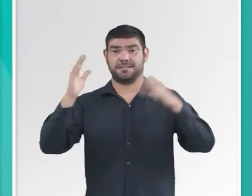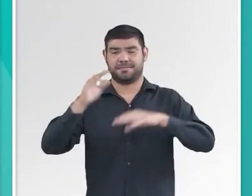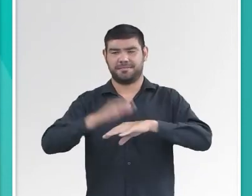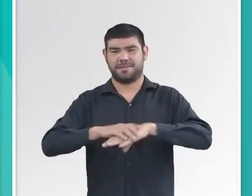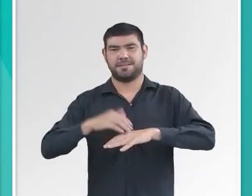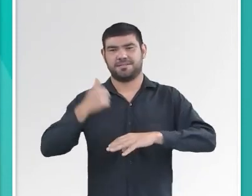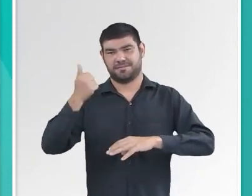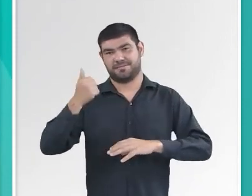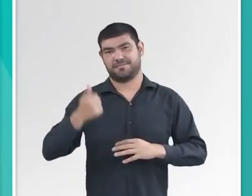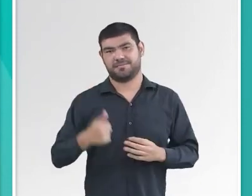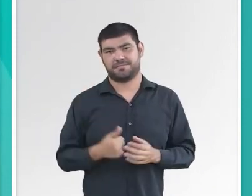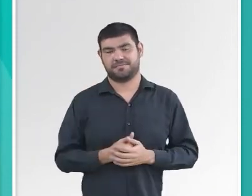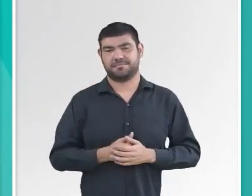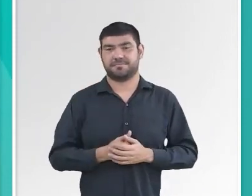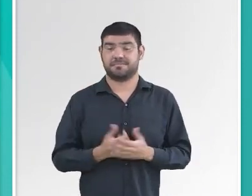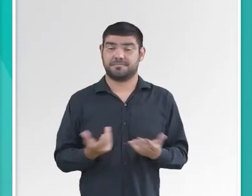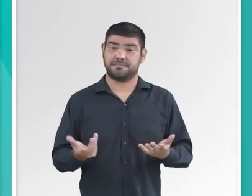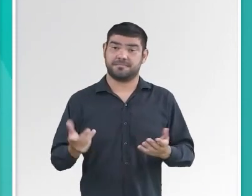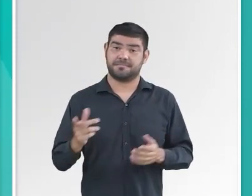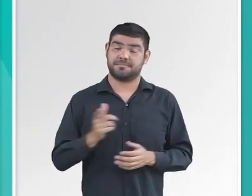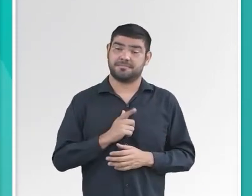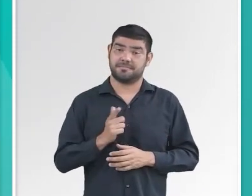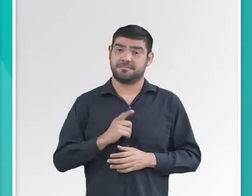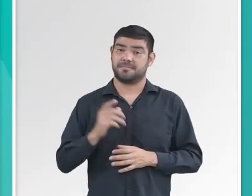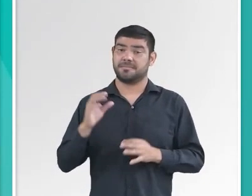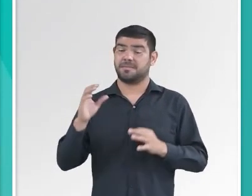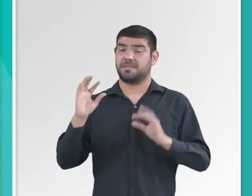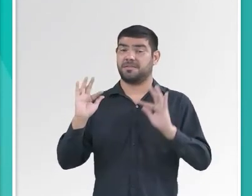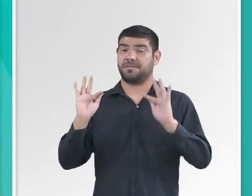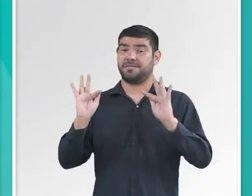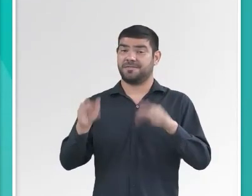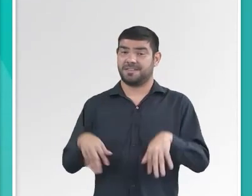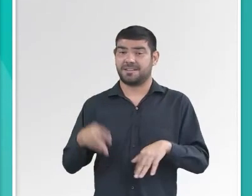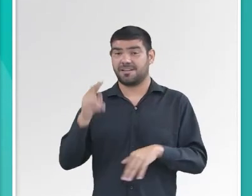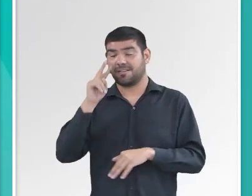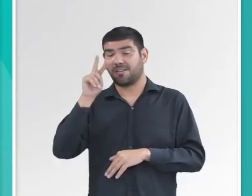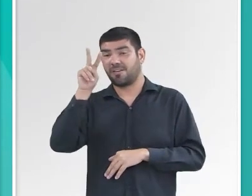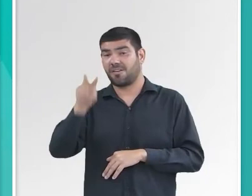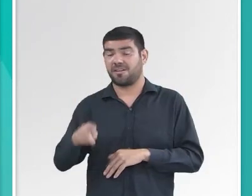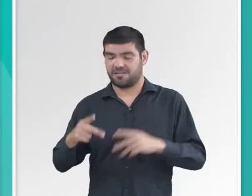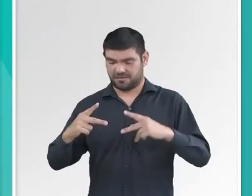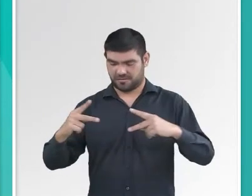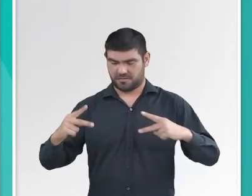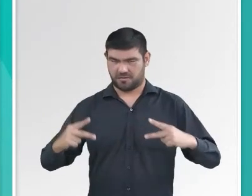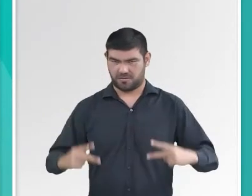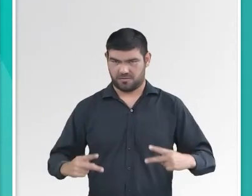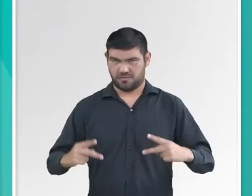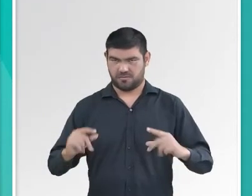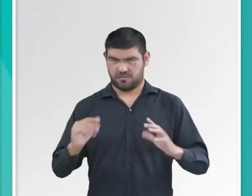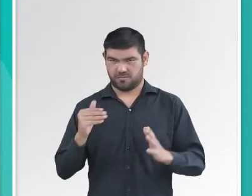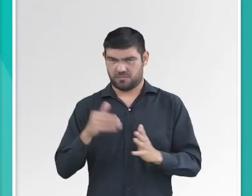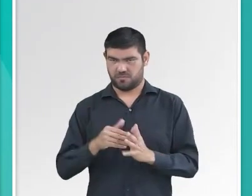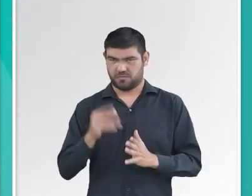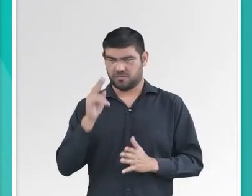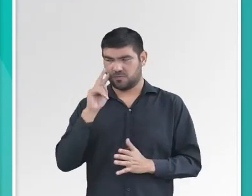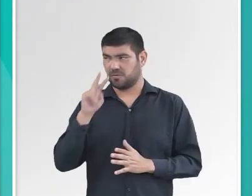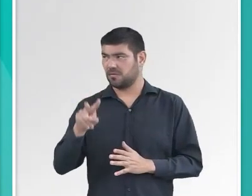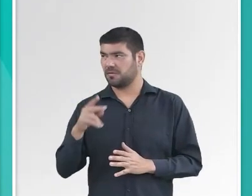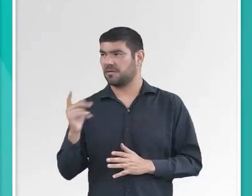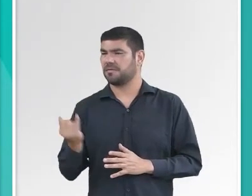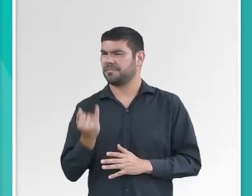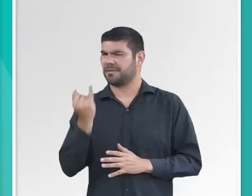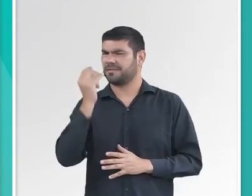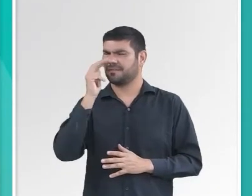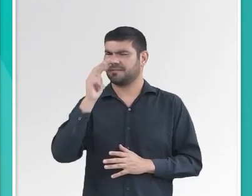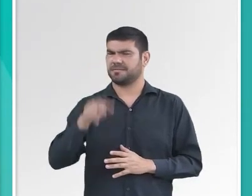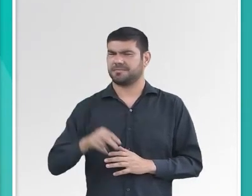da bica. E aí, claro, a gente tem um julgamento final lá no último parágrafo. Olha só que é importante. Com a devida consciência dos